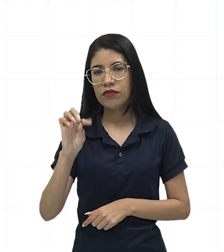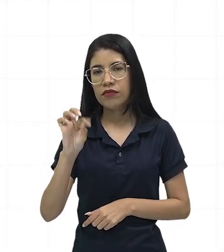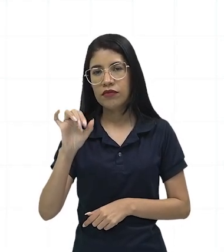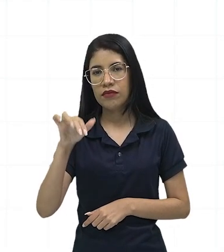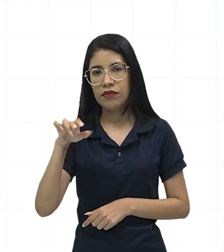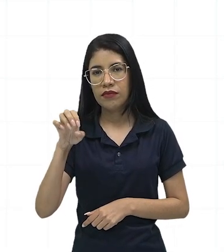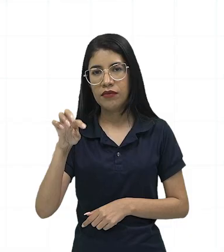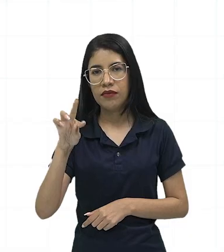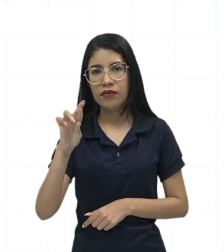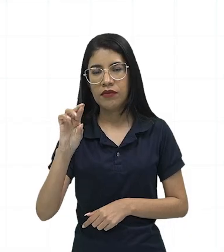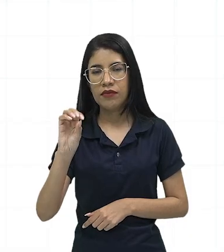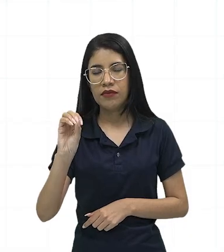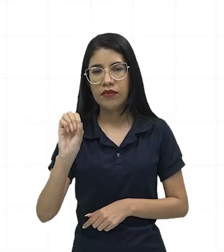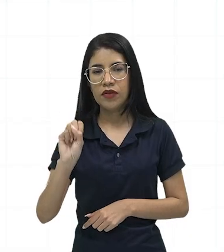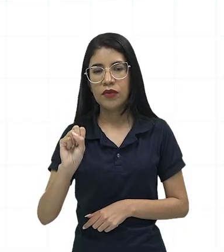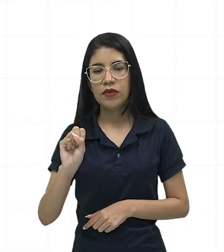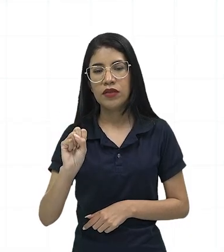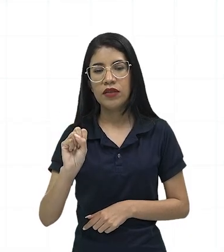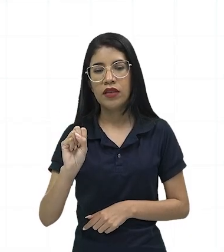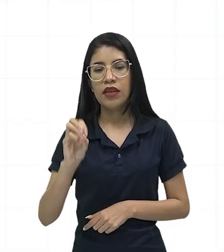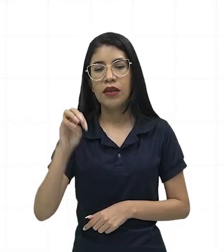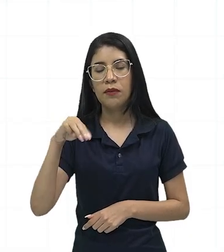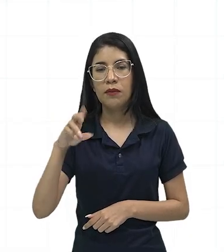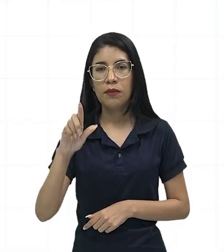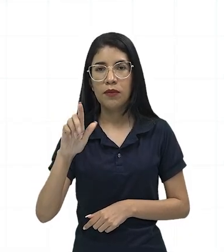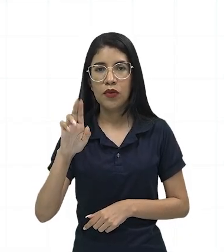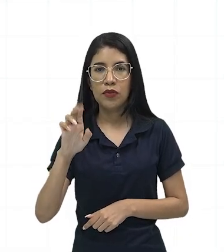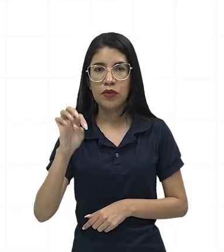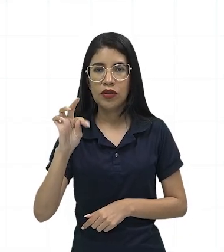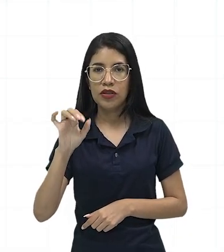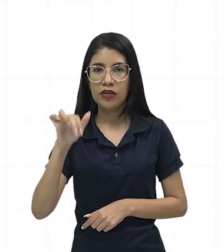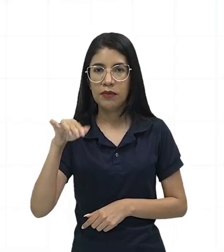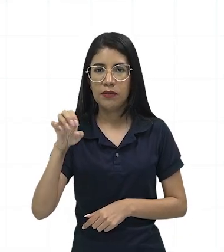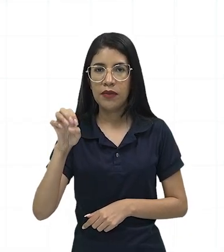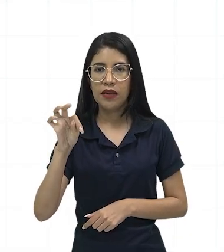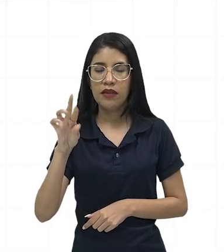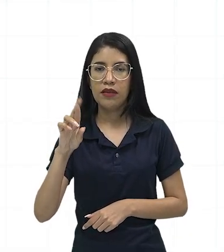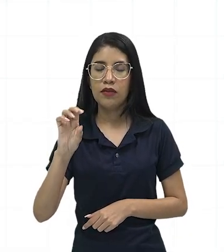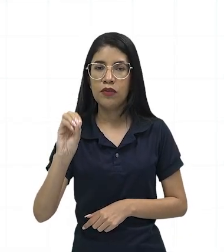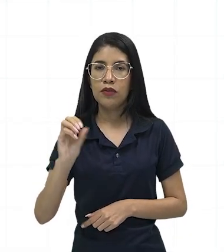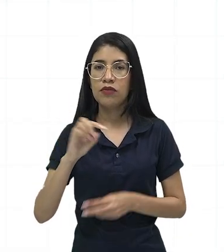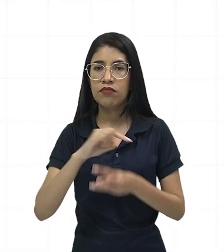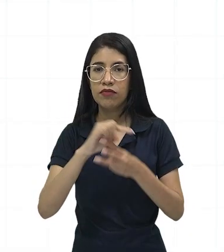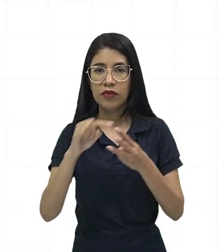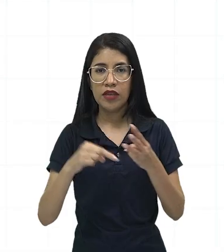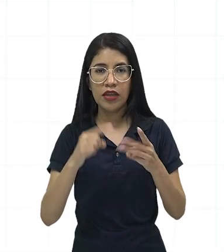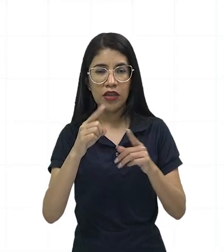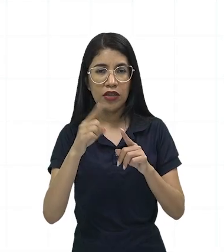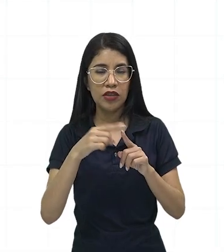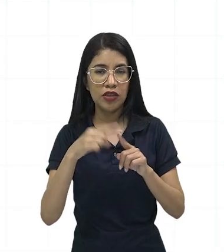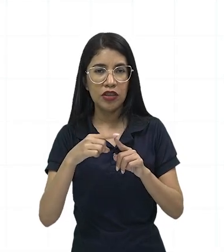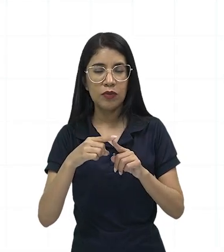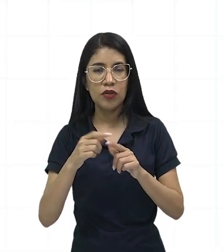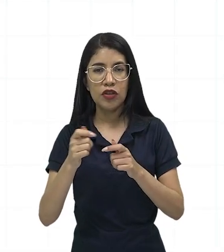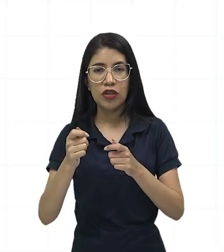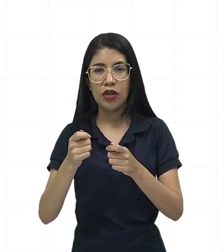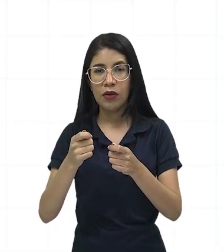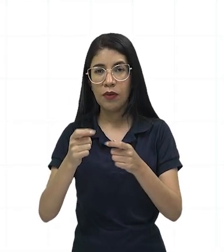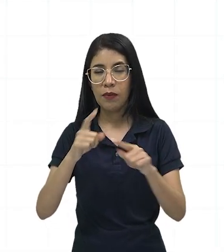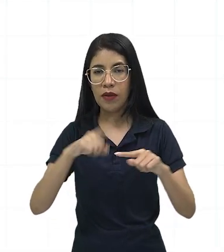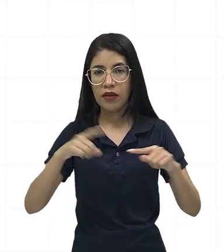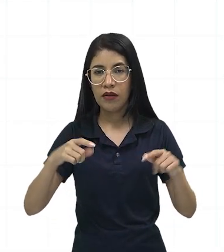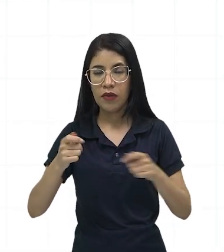aí 3 exemplos de dispositivos de controle para entender ali a